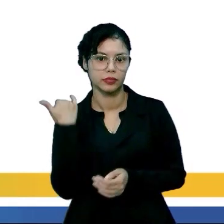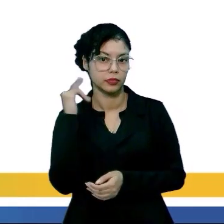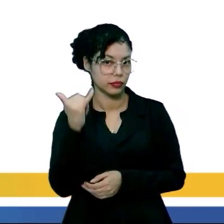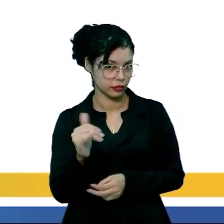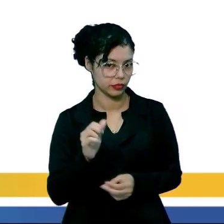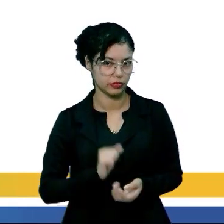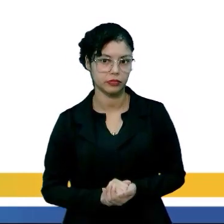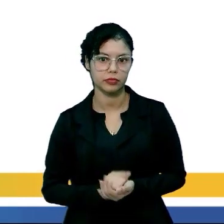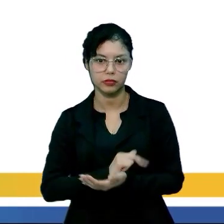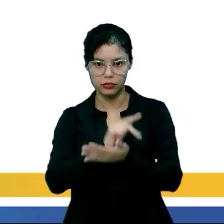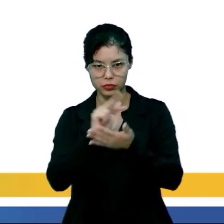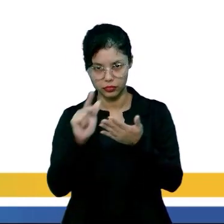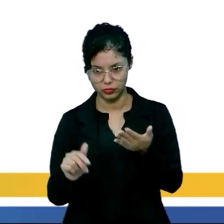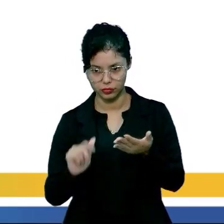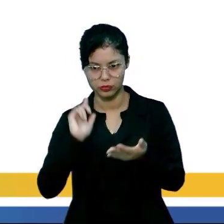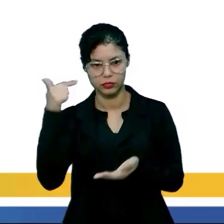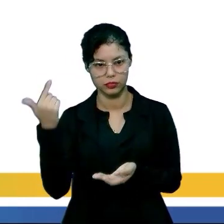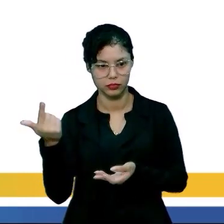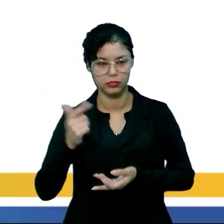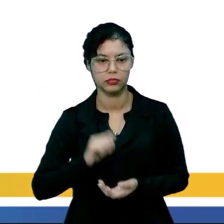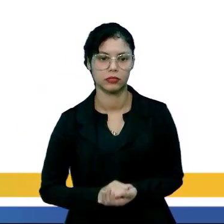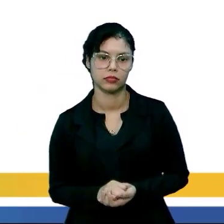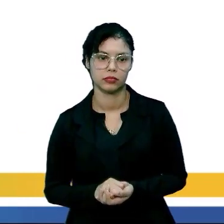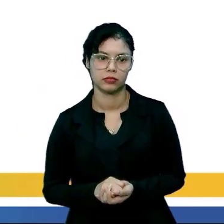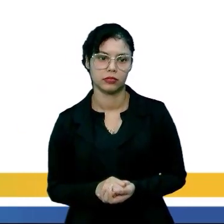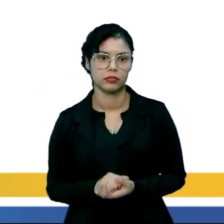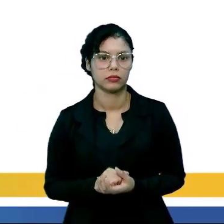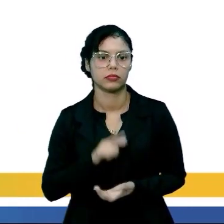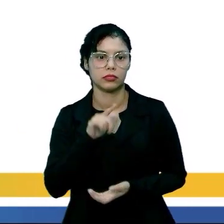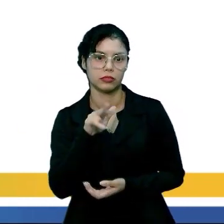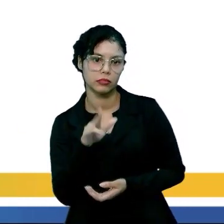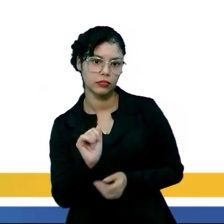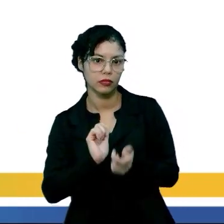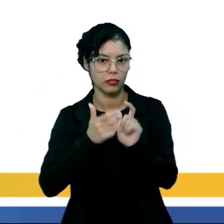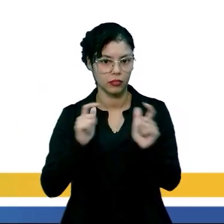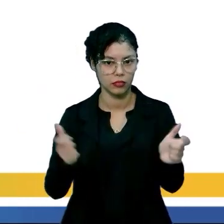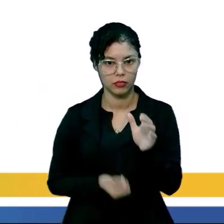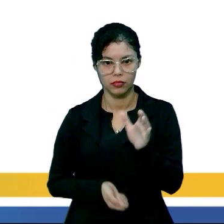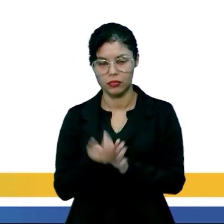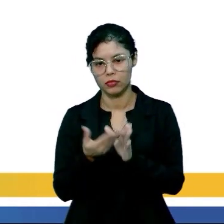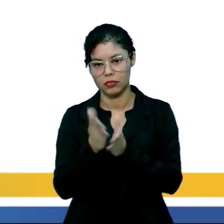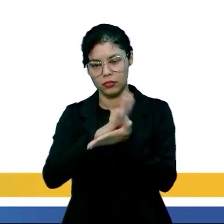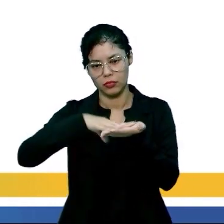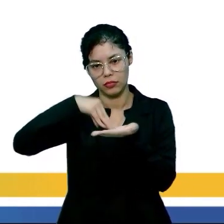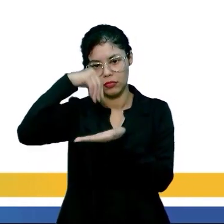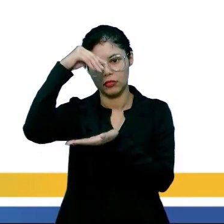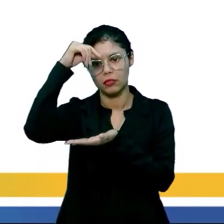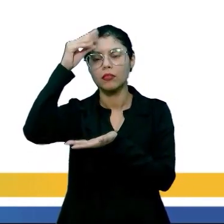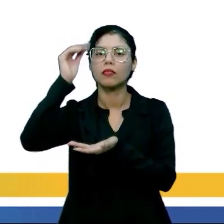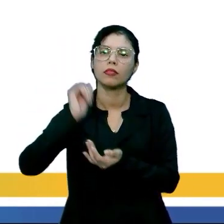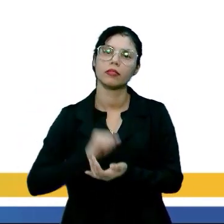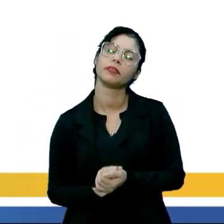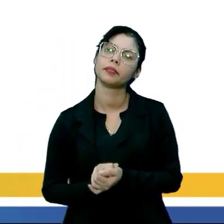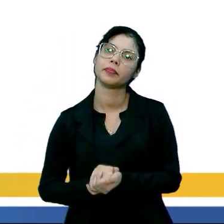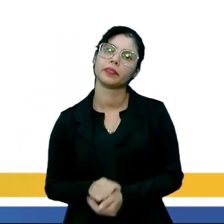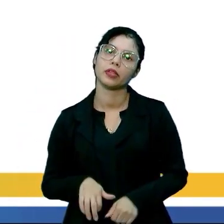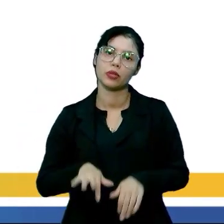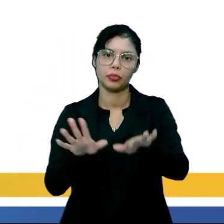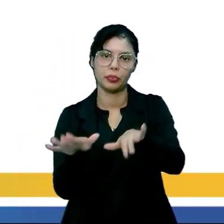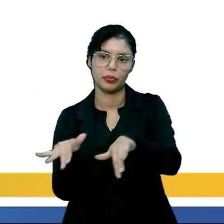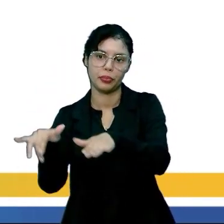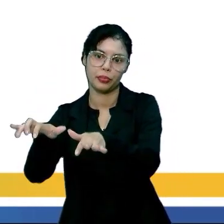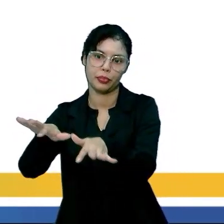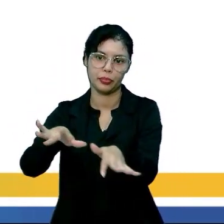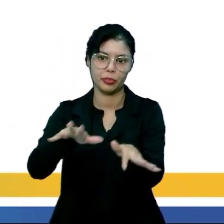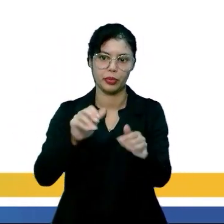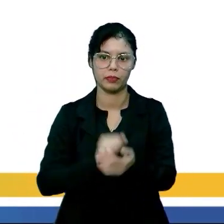fornecem energia aos dispersores. Alternativa E: leveza e tamanho reduzido das sementes que favorece a